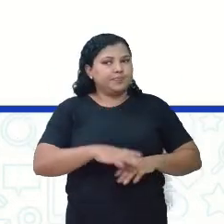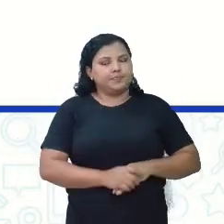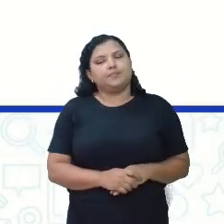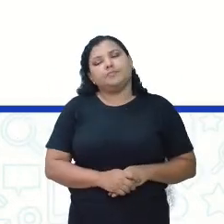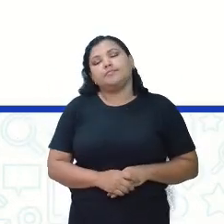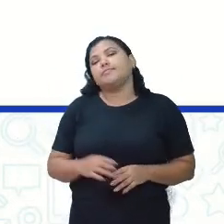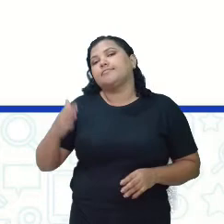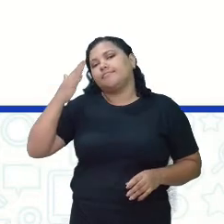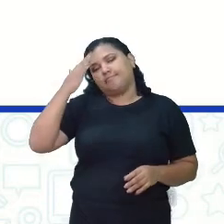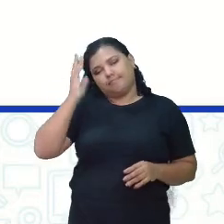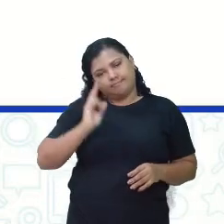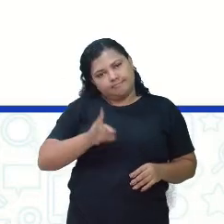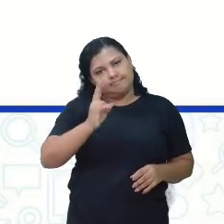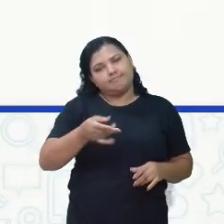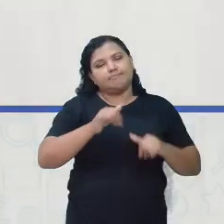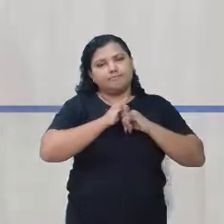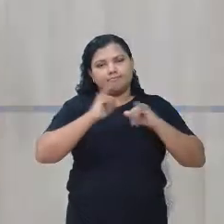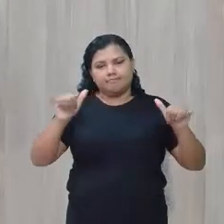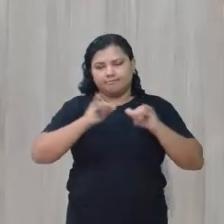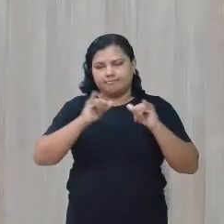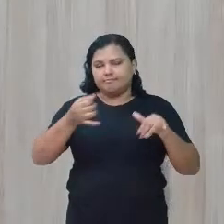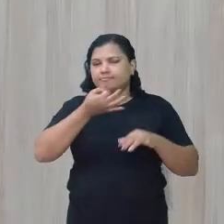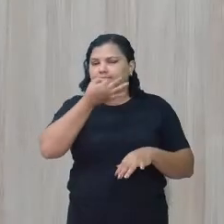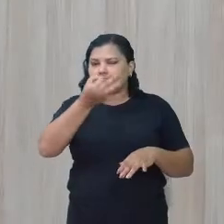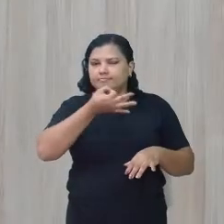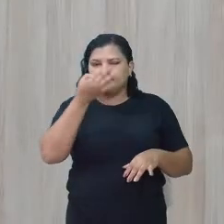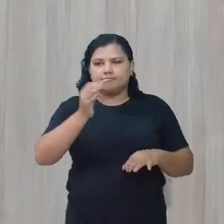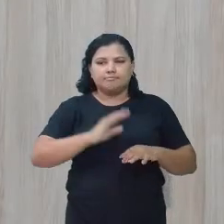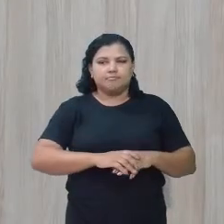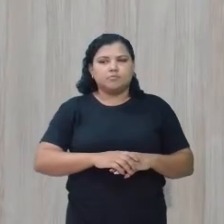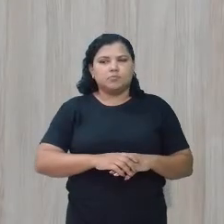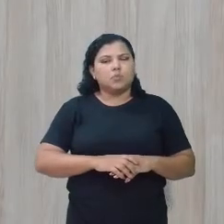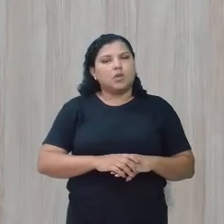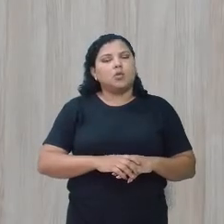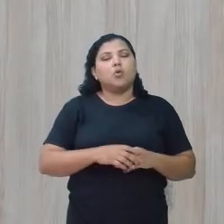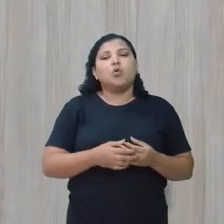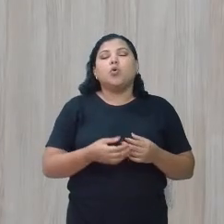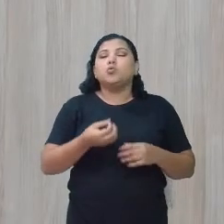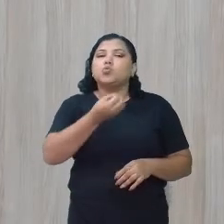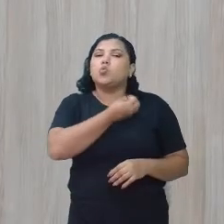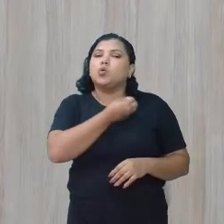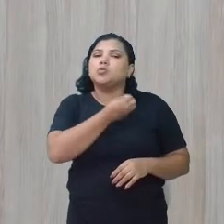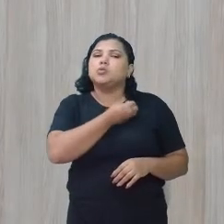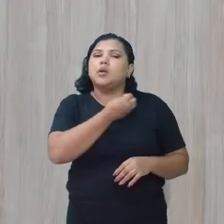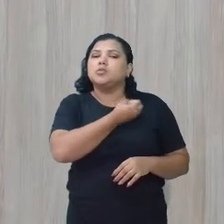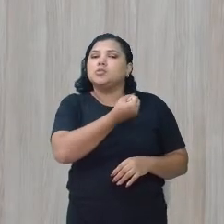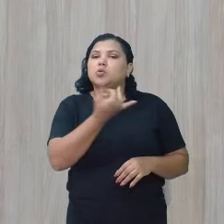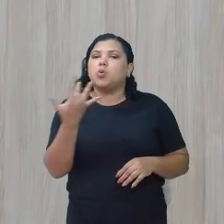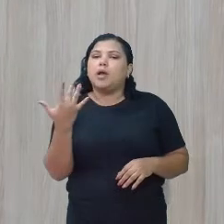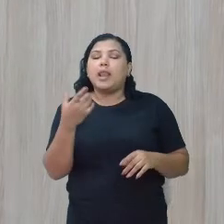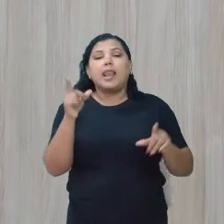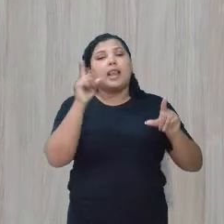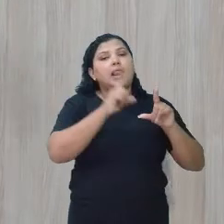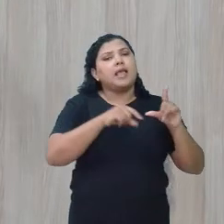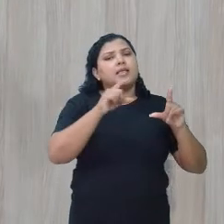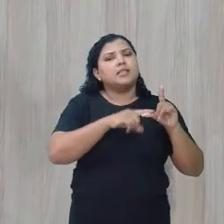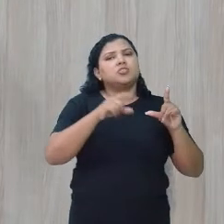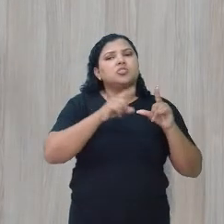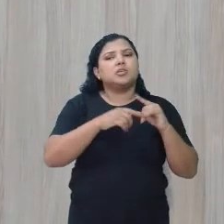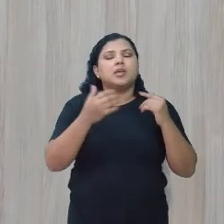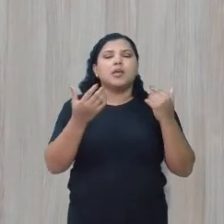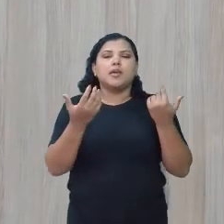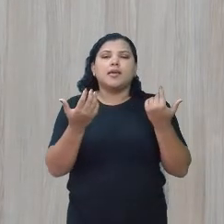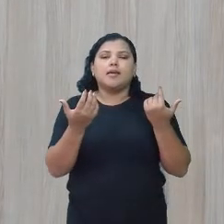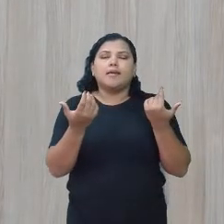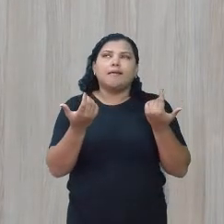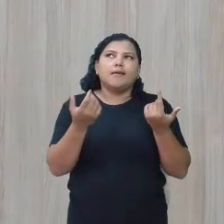E eu sempre dou essa dica para os meus alunos. Coloca os valores das incógnitas, certo? Letras que associa ao